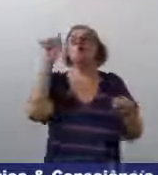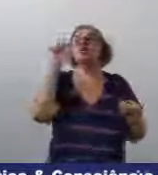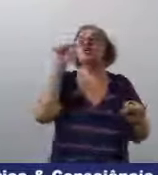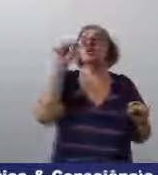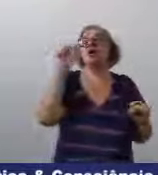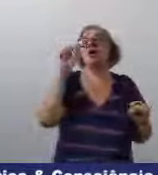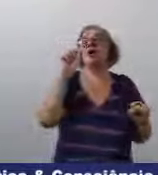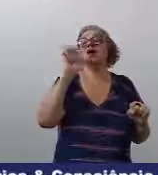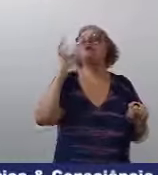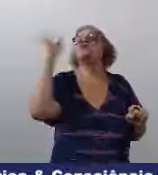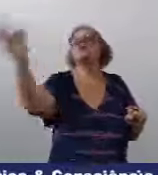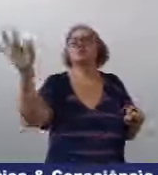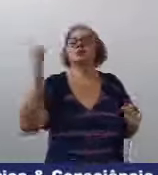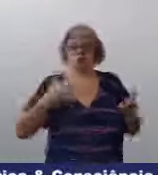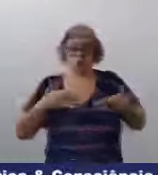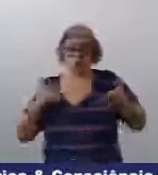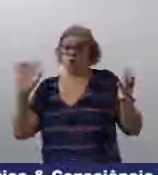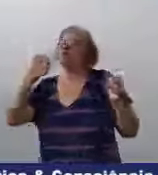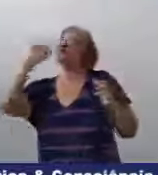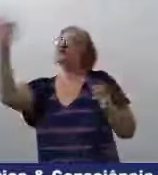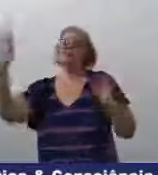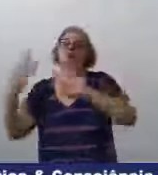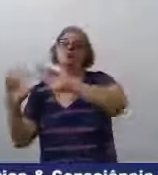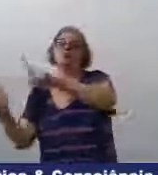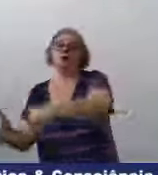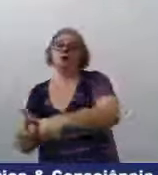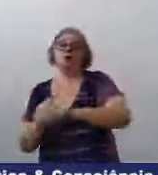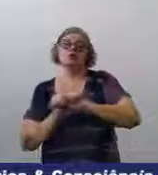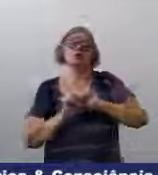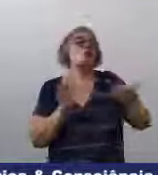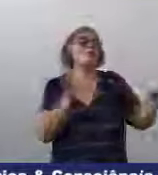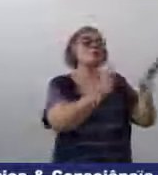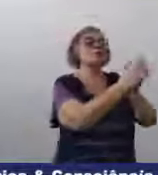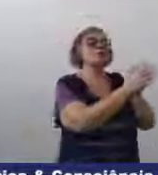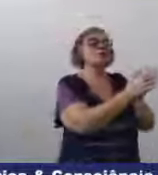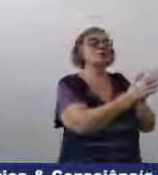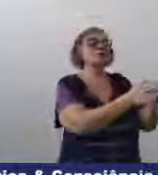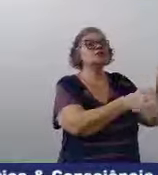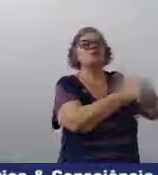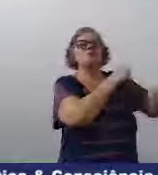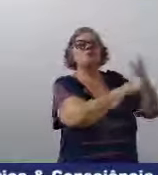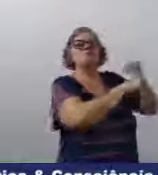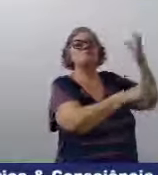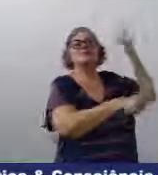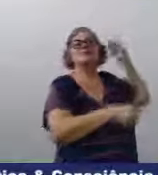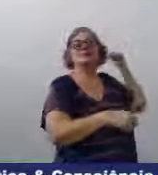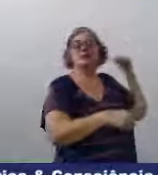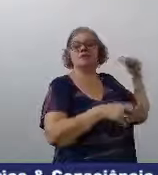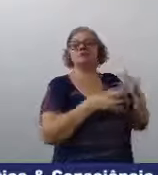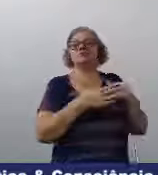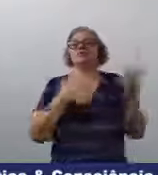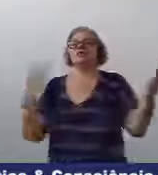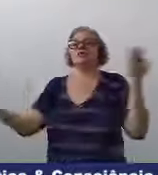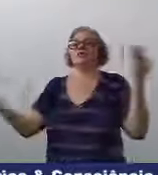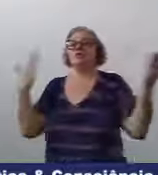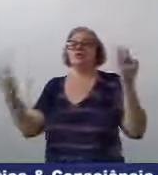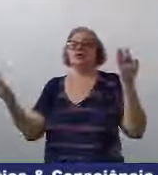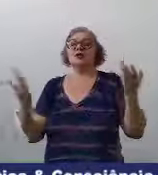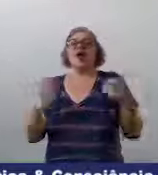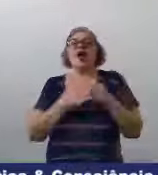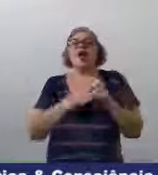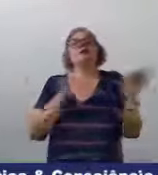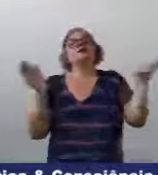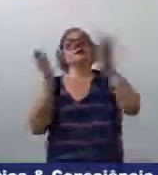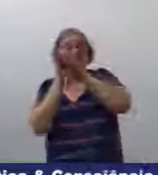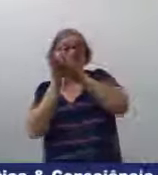chute. Então, o que é até futuro para nós, lá já pode ser presente ou até mesmo passado. E